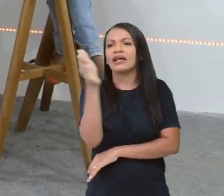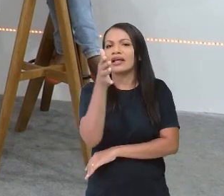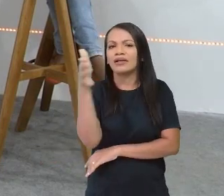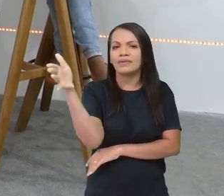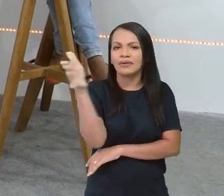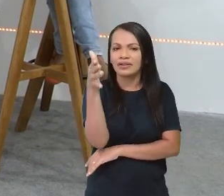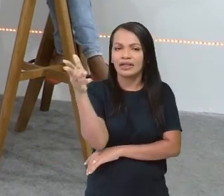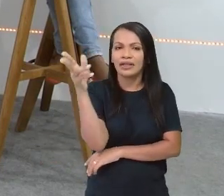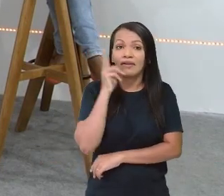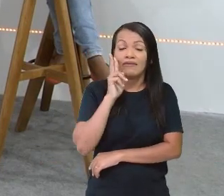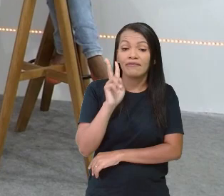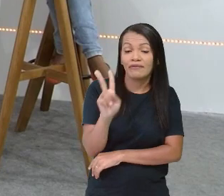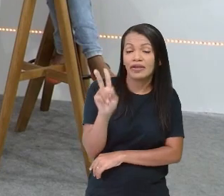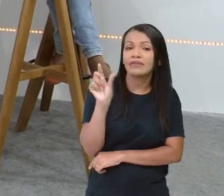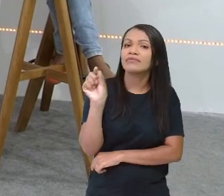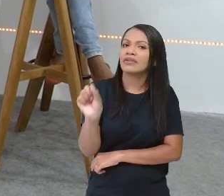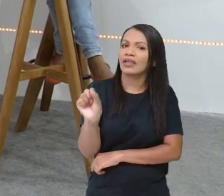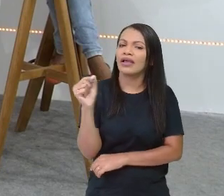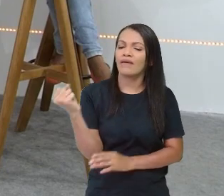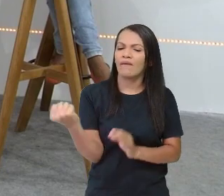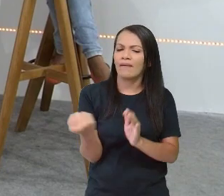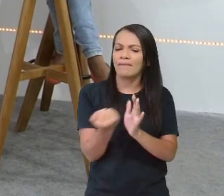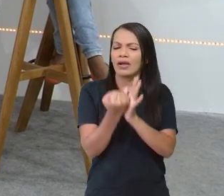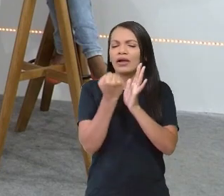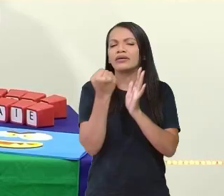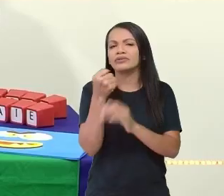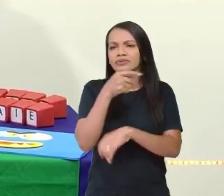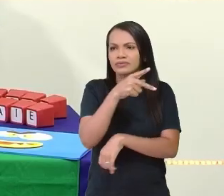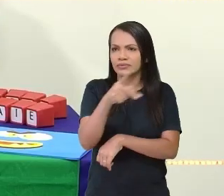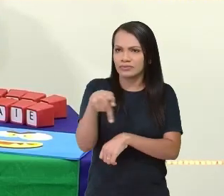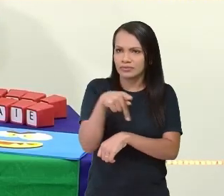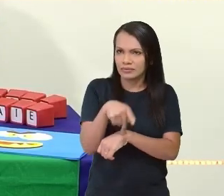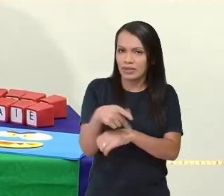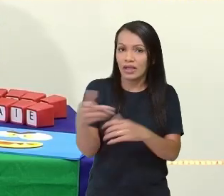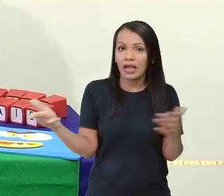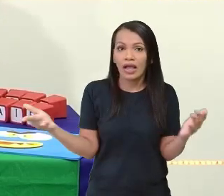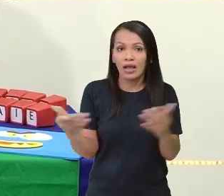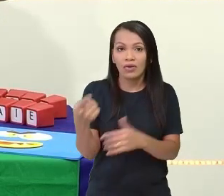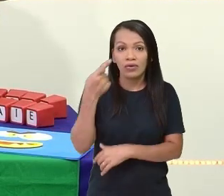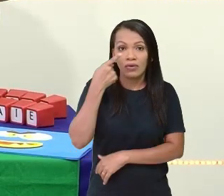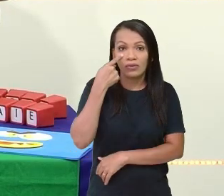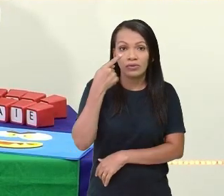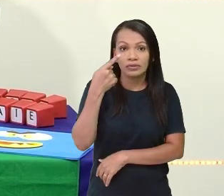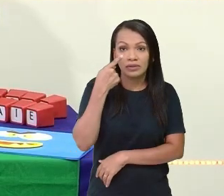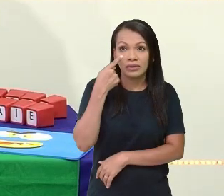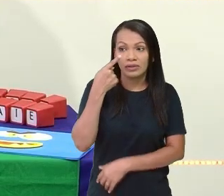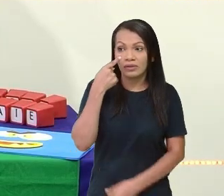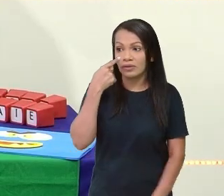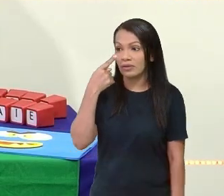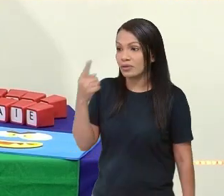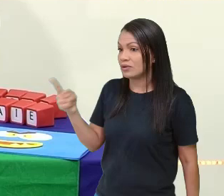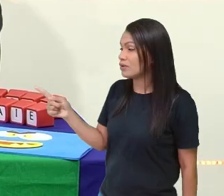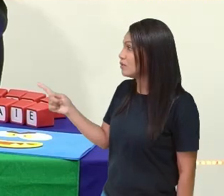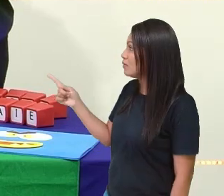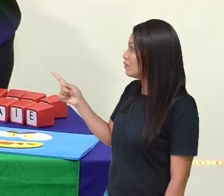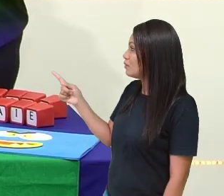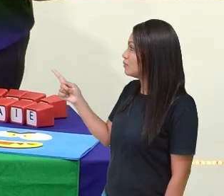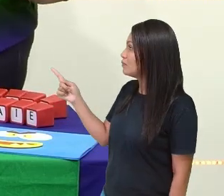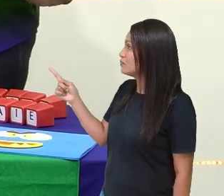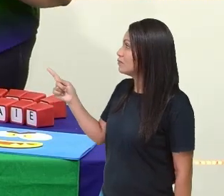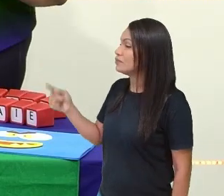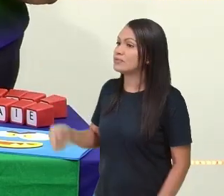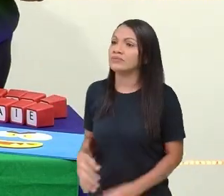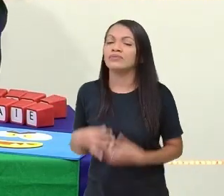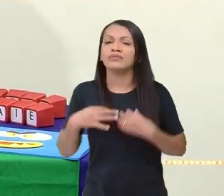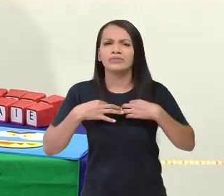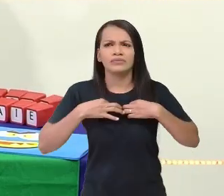um símbolo de um país. Mas eu quero que vocês agora fiquem de olho na camisa, do dono da camisa.